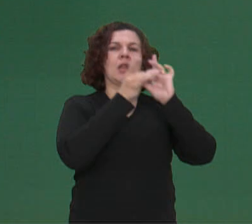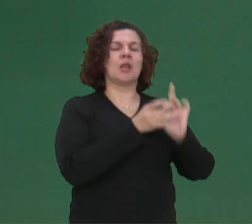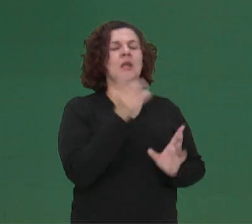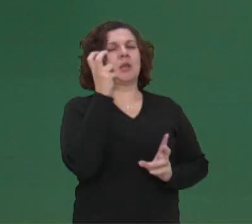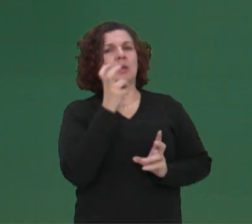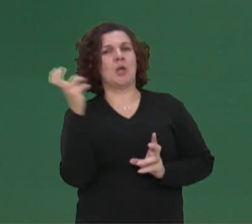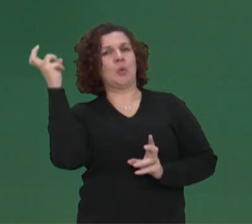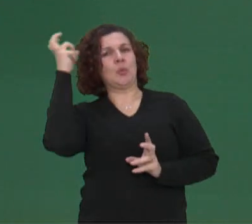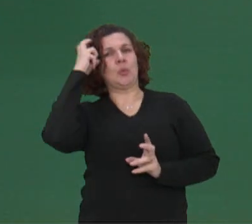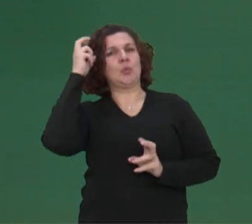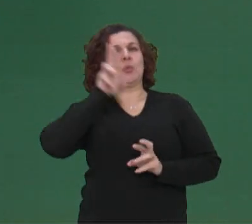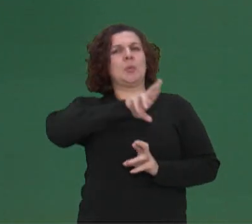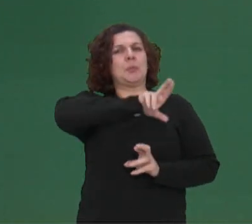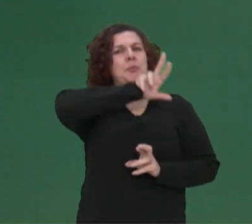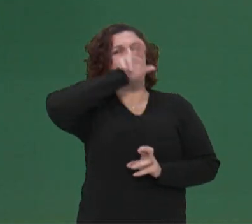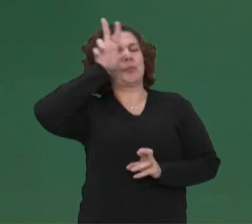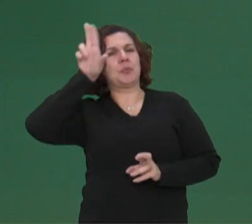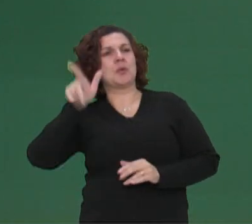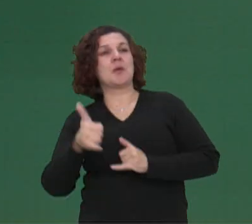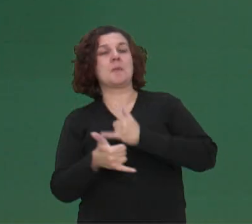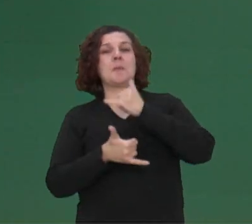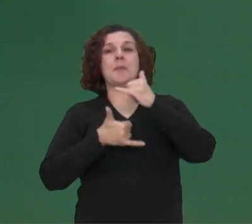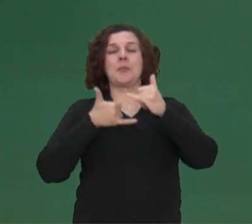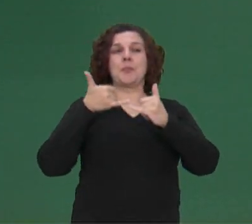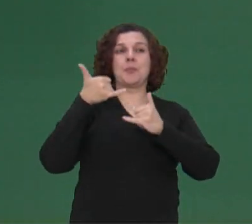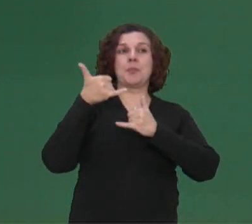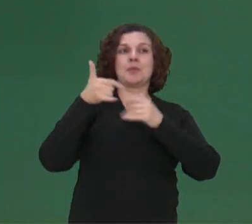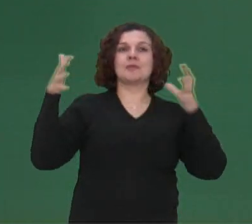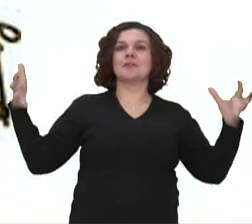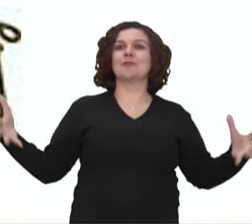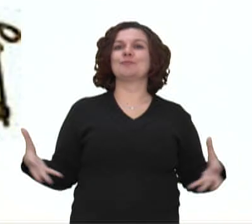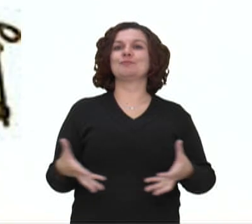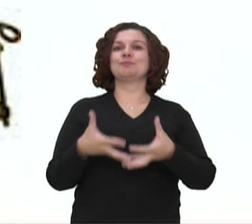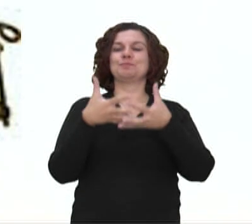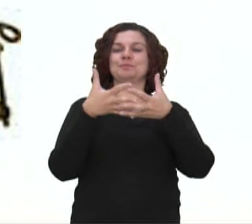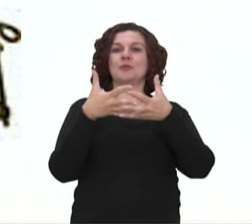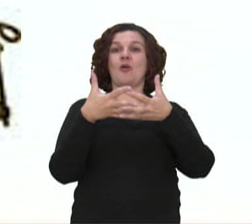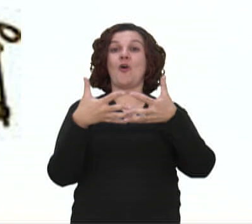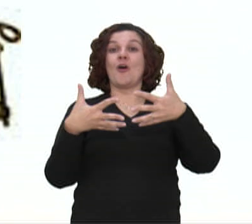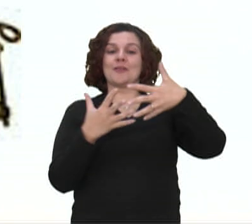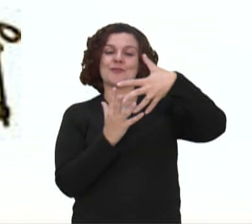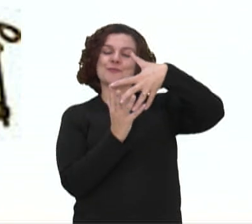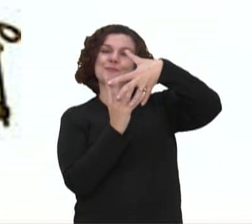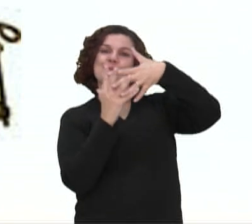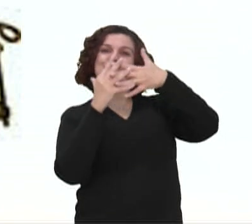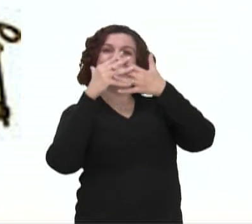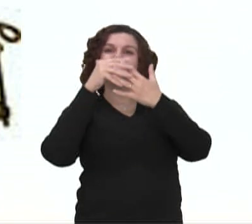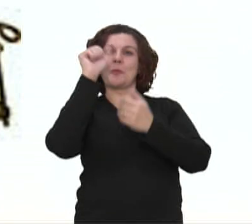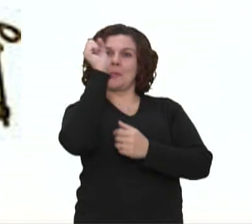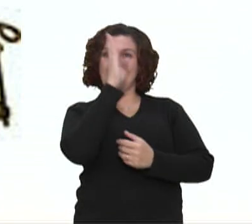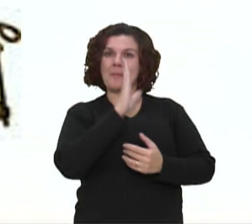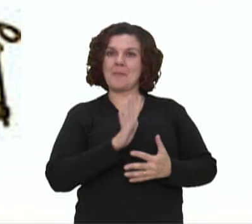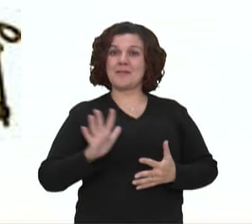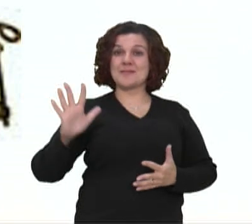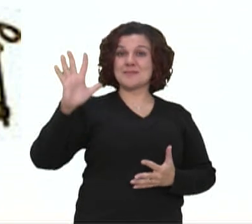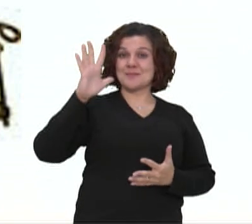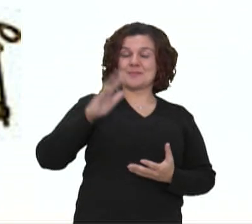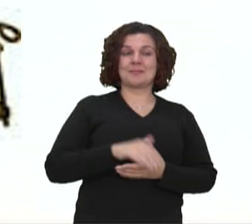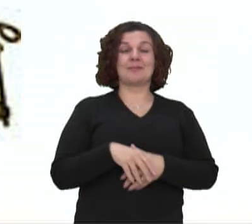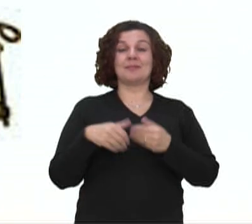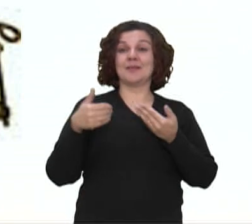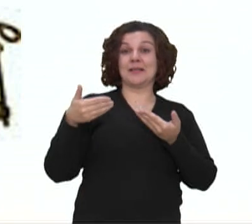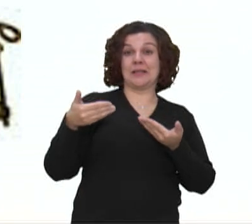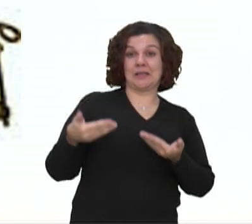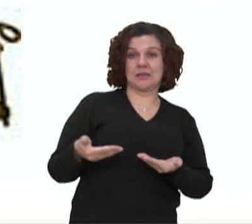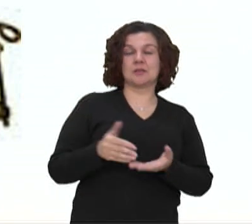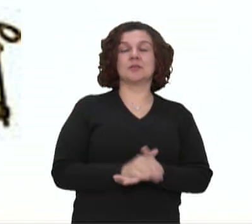culturas, brincando e construindo, por exemplo, o Brasil. Reparou que isso aqui é um mapa do Brasil? Então,